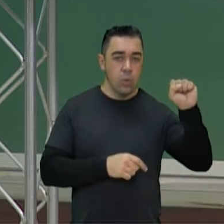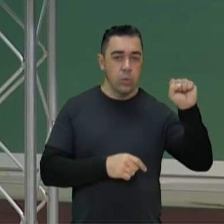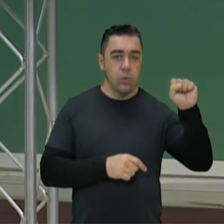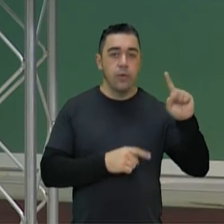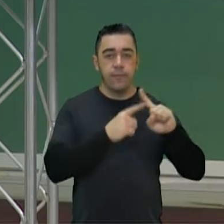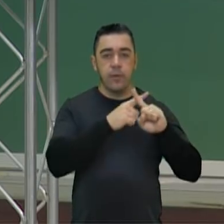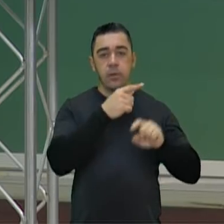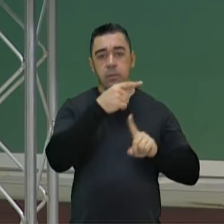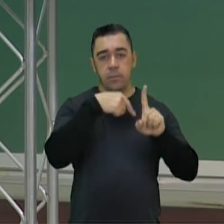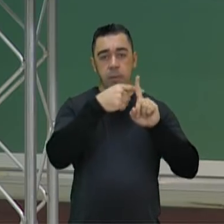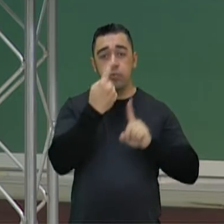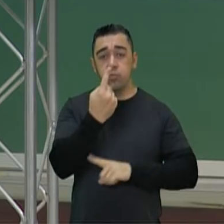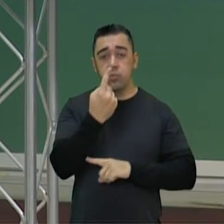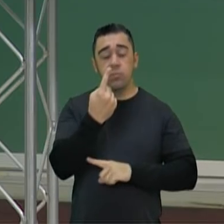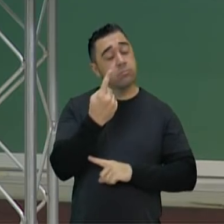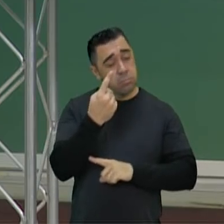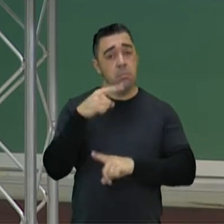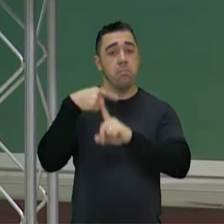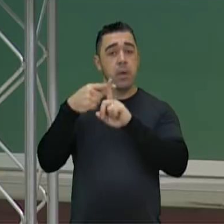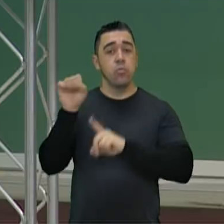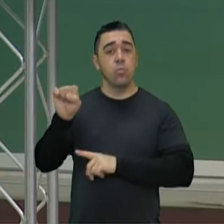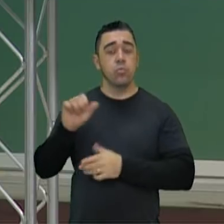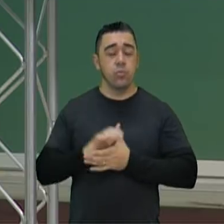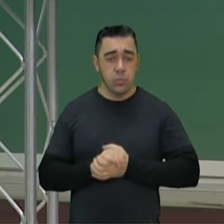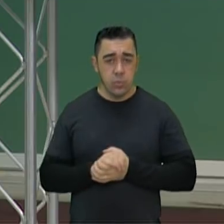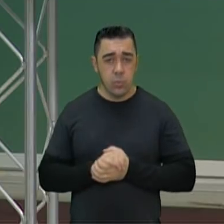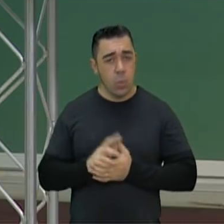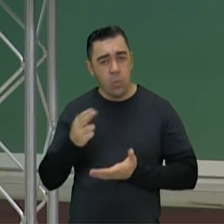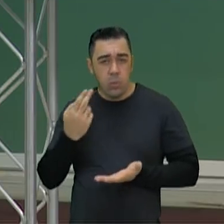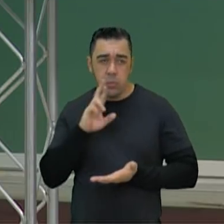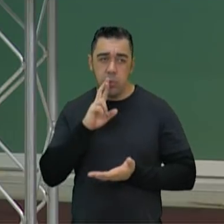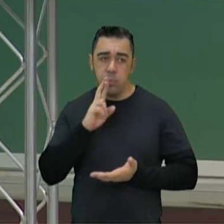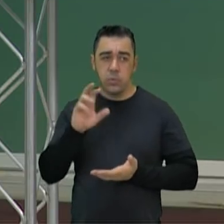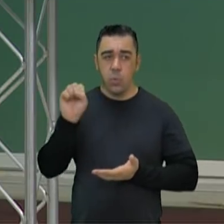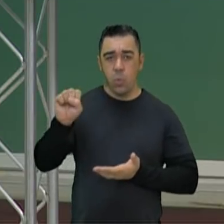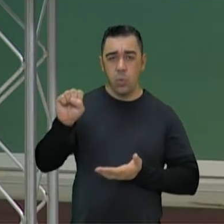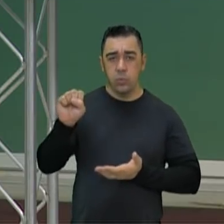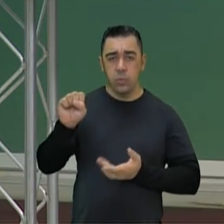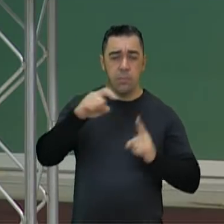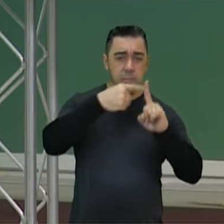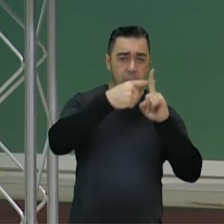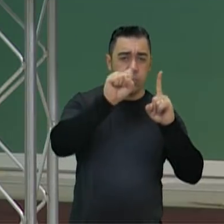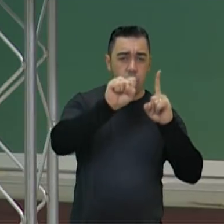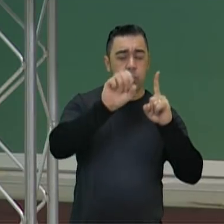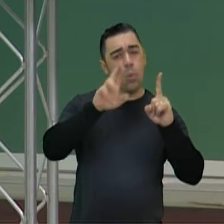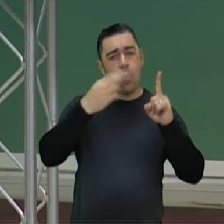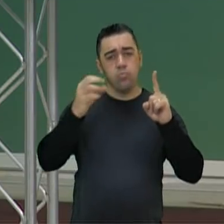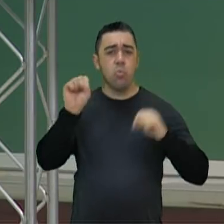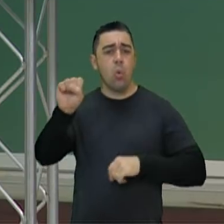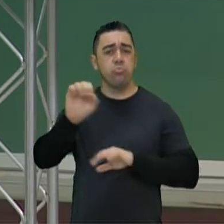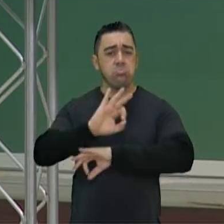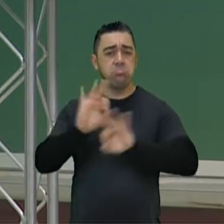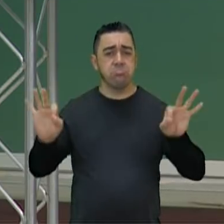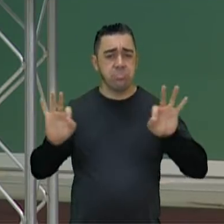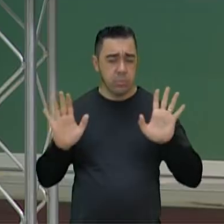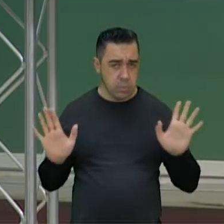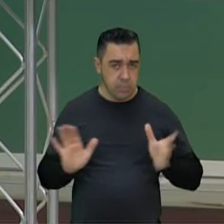1 dá mais 8, ou 8. Se não tiver o sinal na frente, o número é